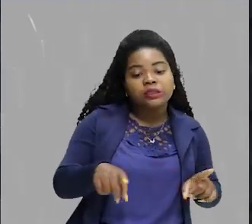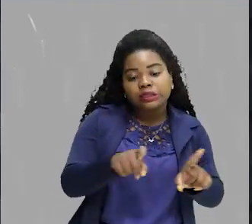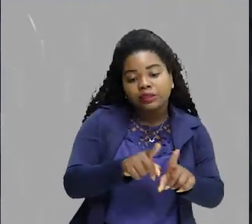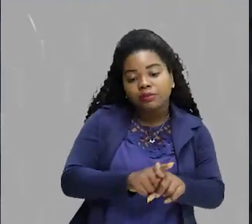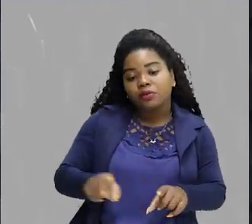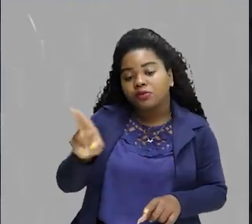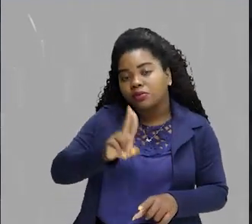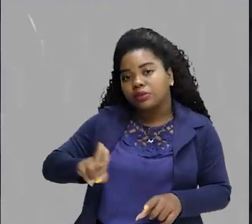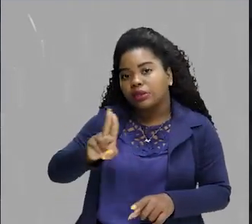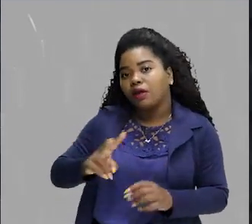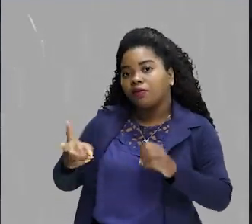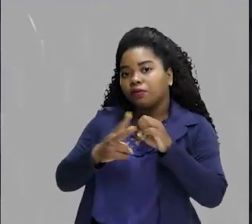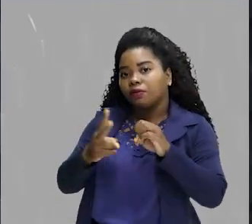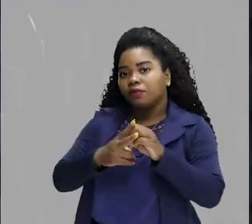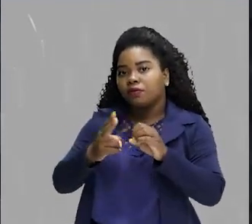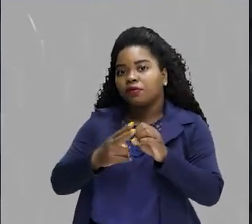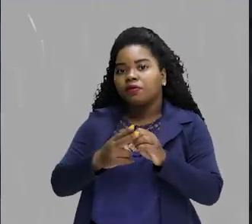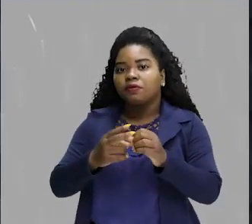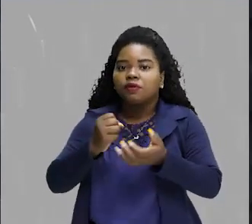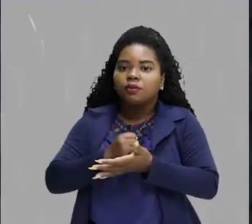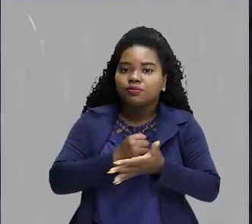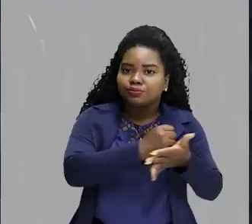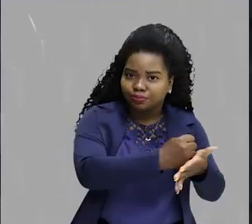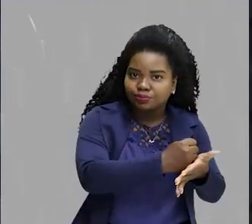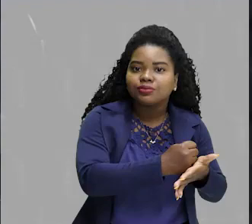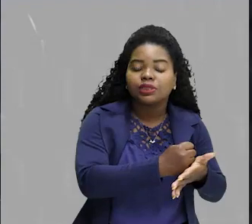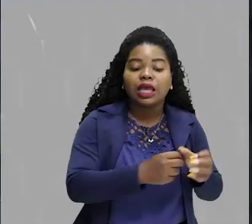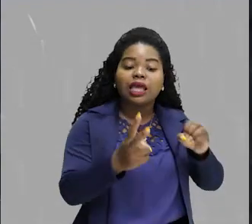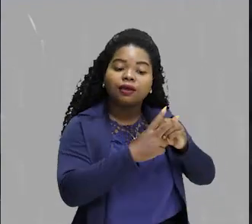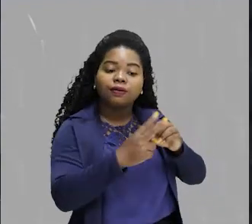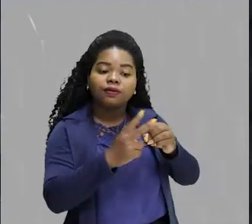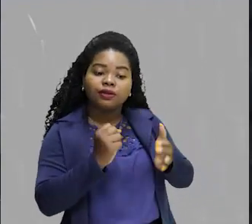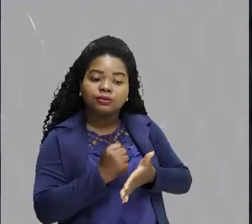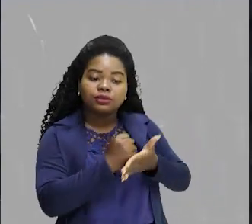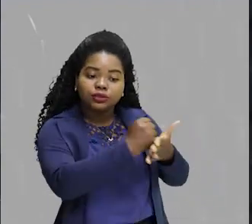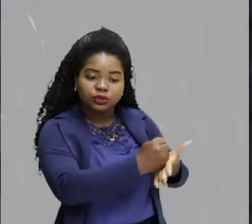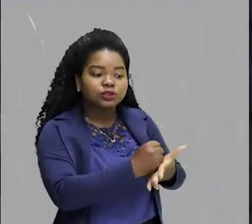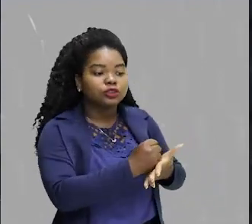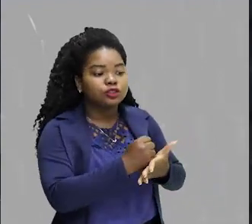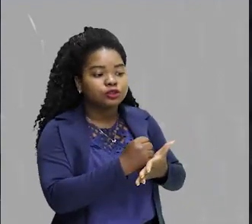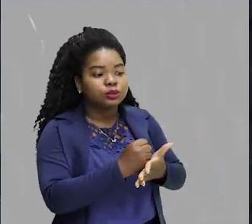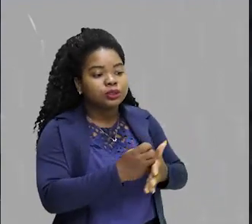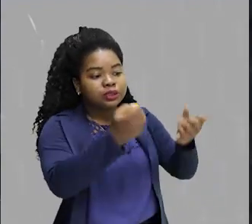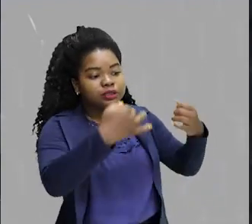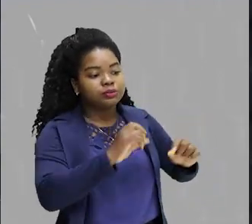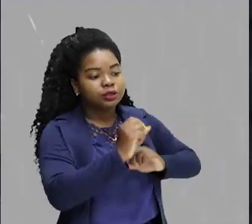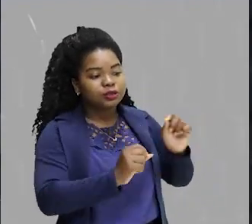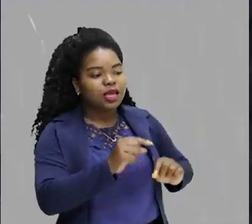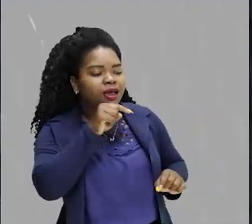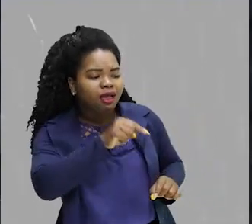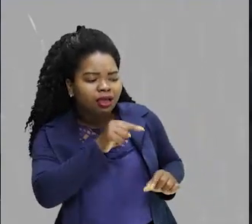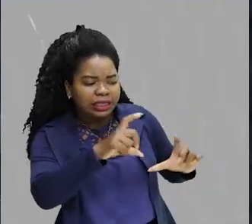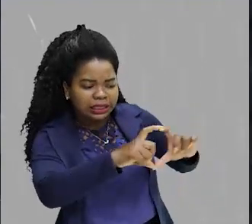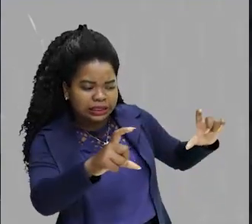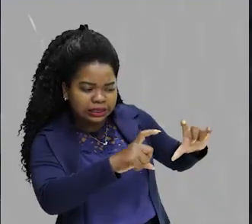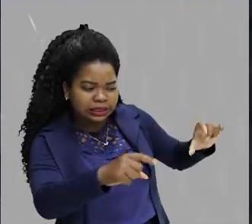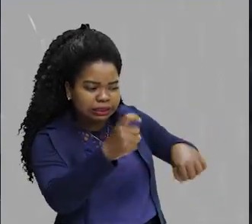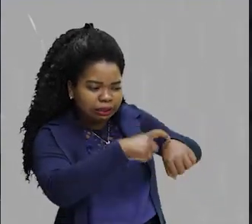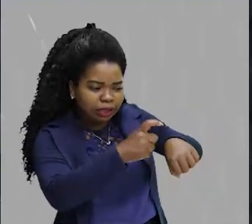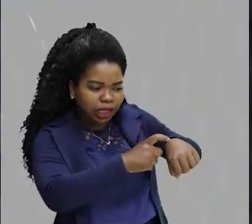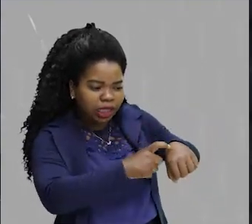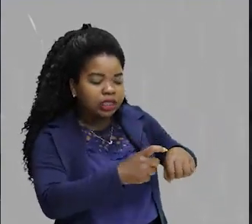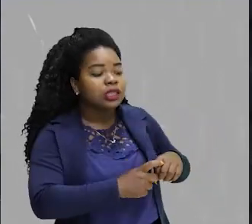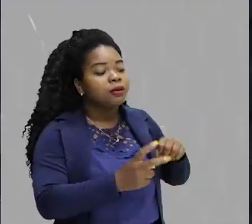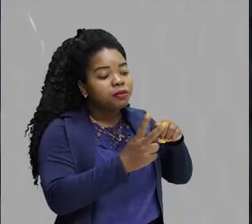verbo auxiliar. É o verbo auxiliar que vai indicar para a gente que aquela ação está no passado, que aquele tempo